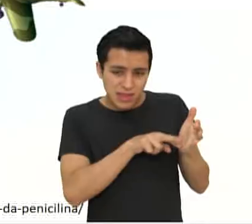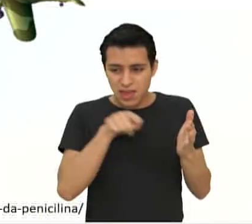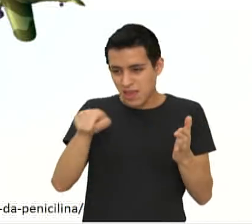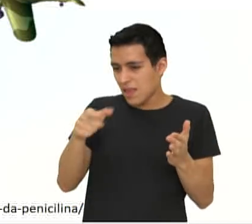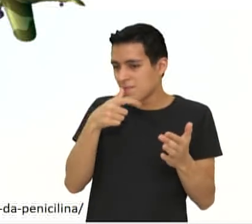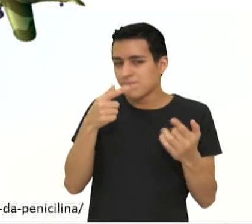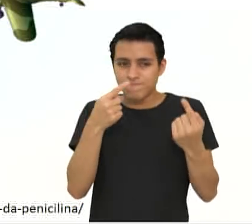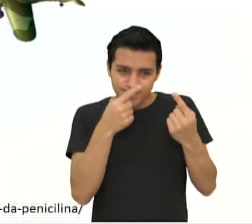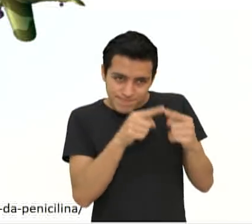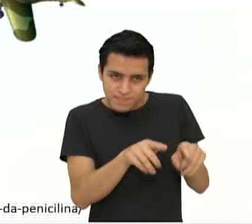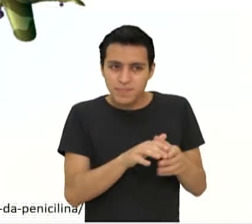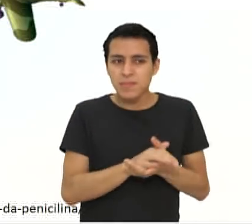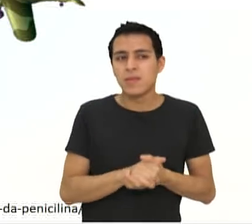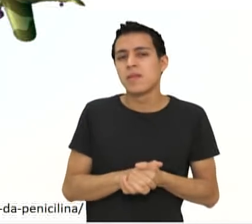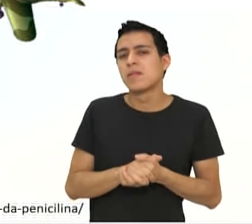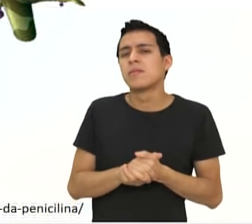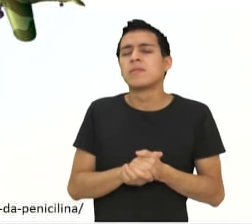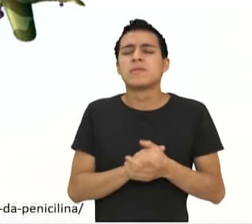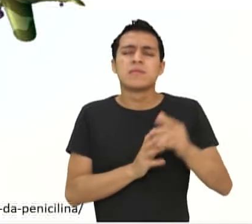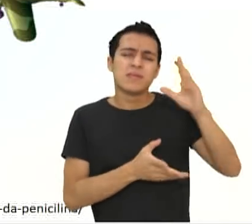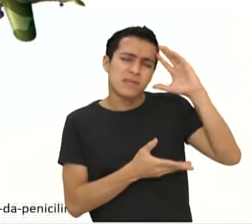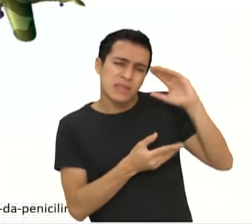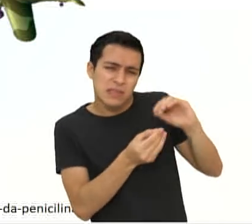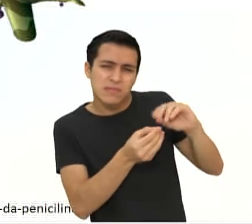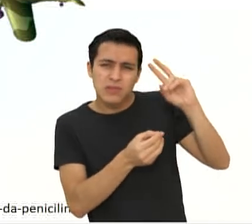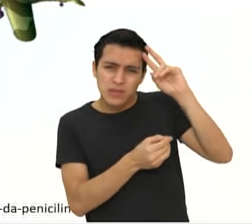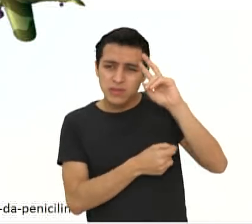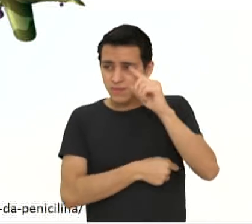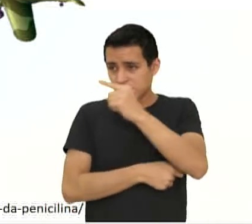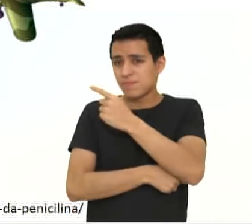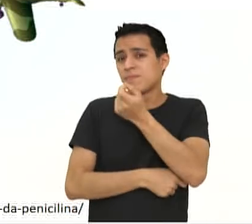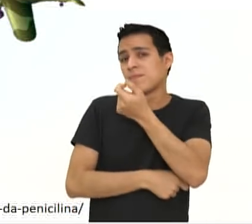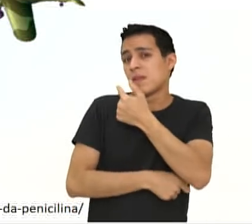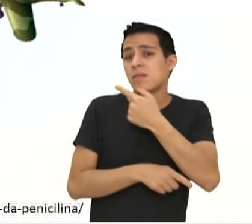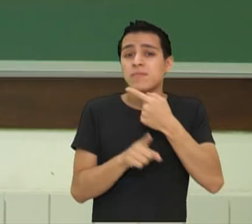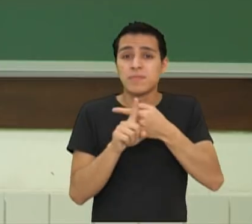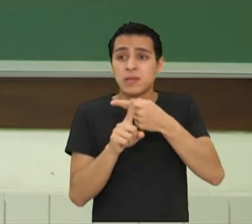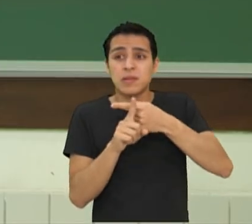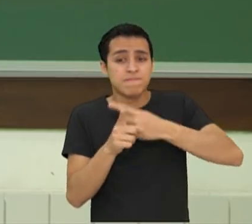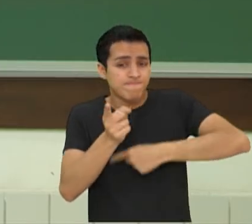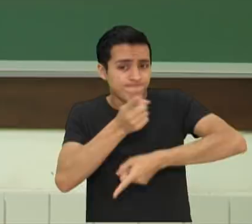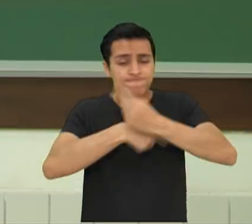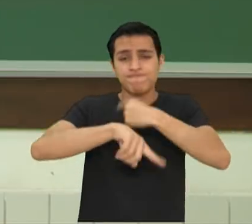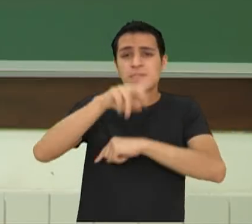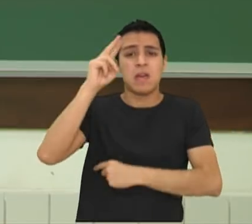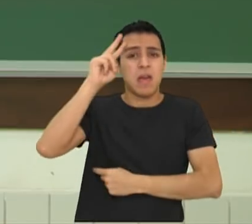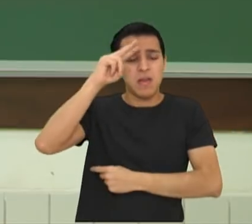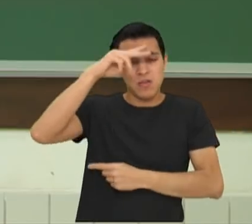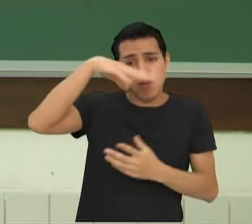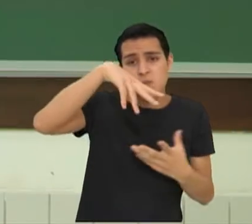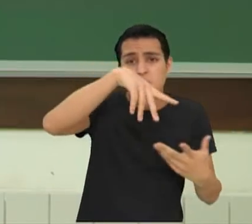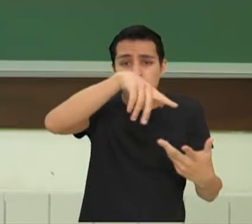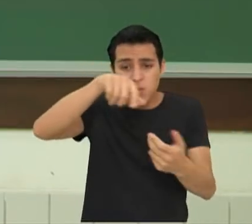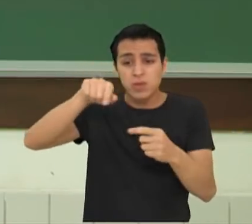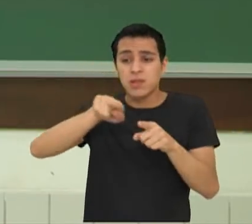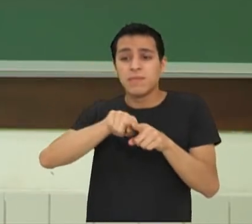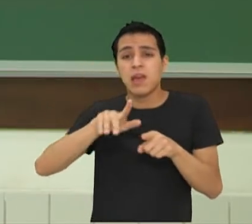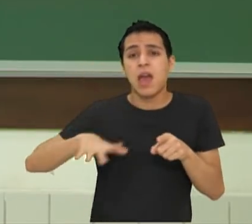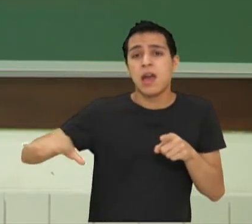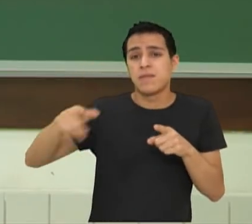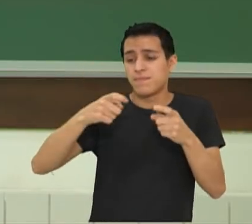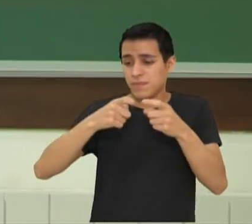antibióticos. Vou contar um pouquinho da história deles para vocês, porque eles revolucionaram a história da humanidade e da